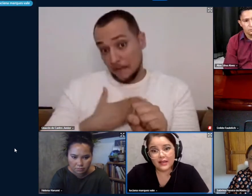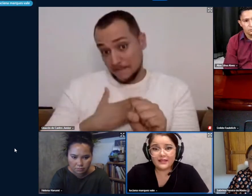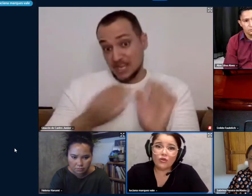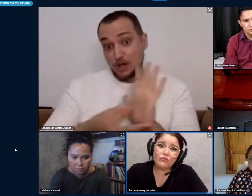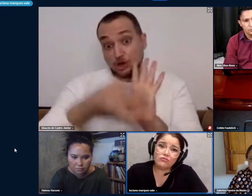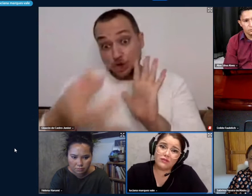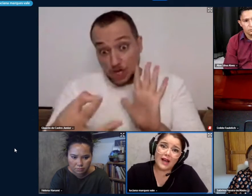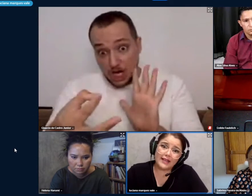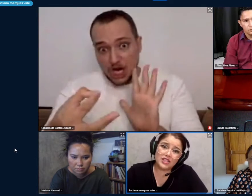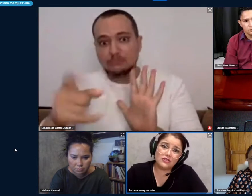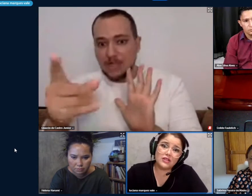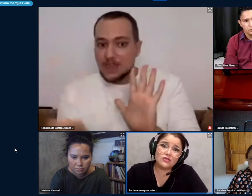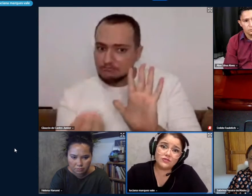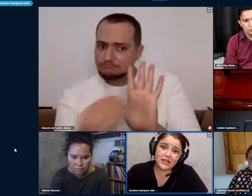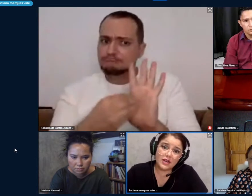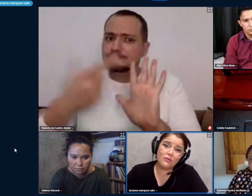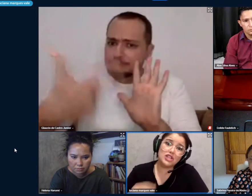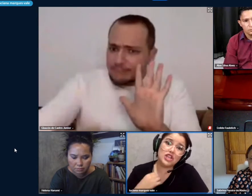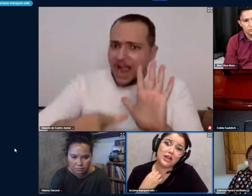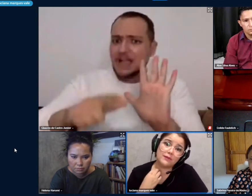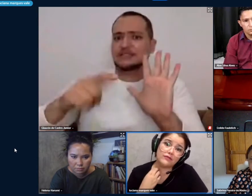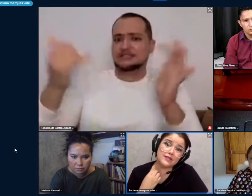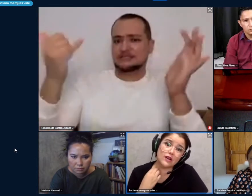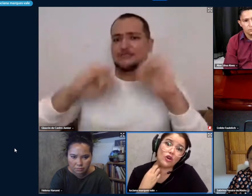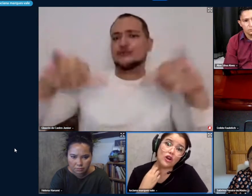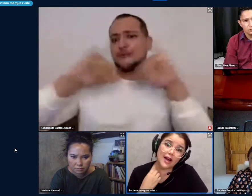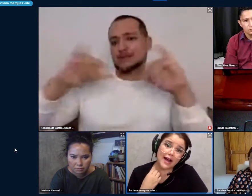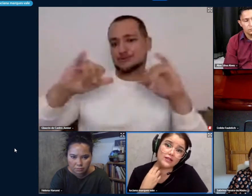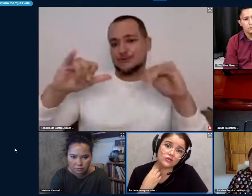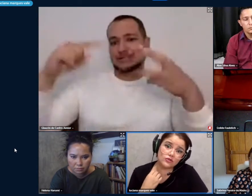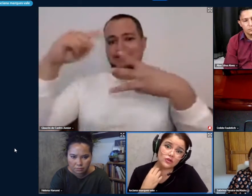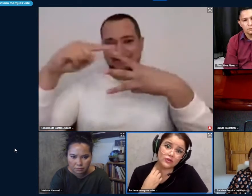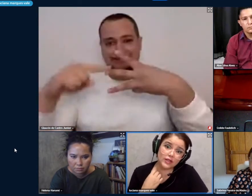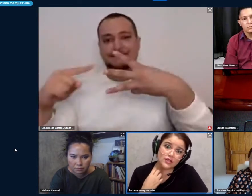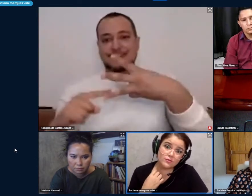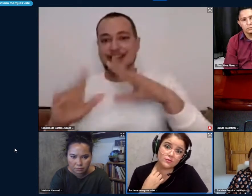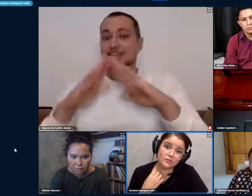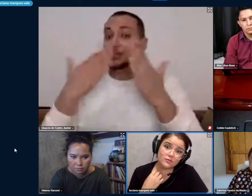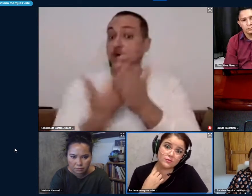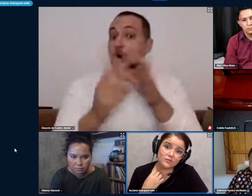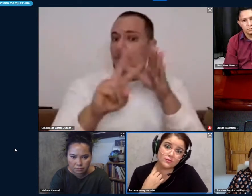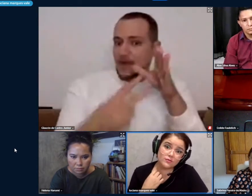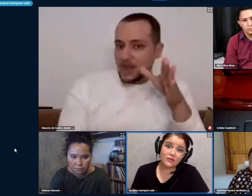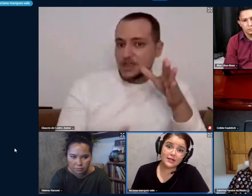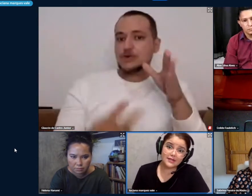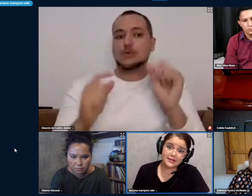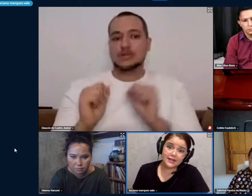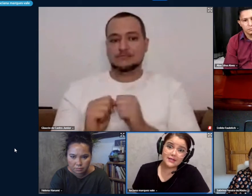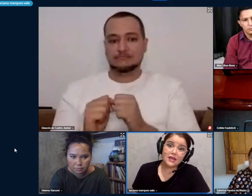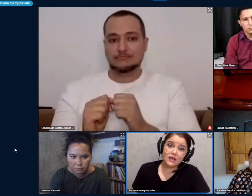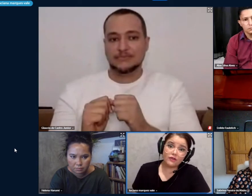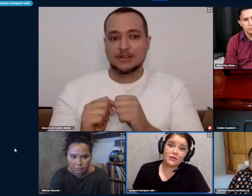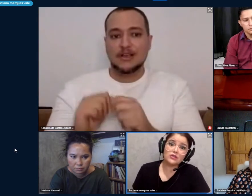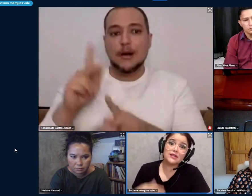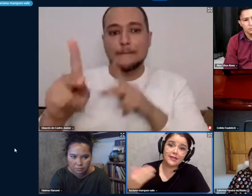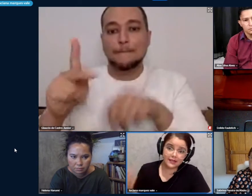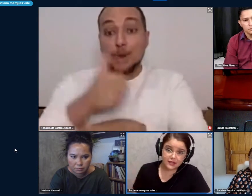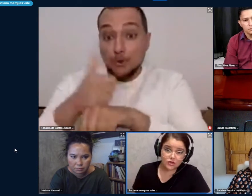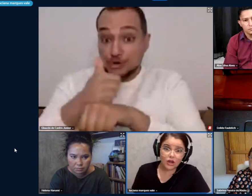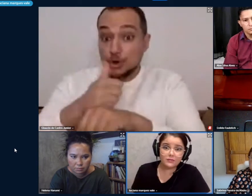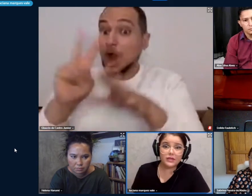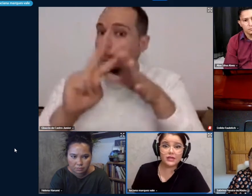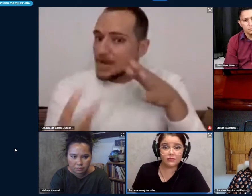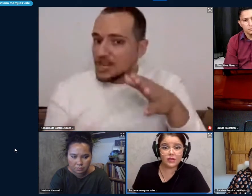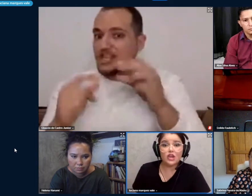linguísticos. Então, acredito que isso seria uma dica para você colocar isso no seu texto, para ter essa informação, essas três informações acerca